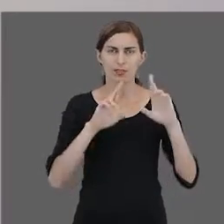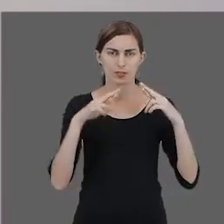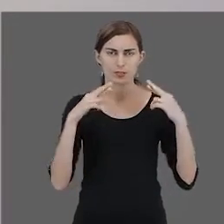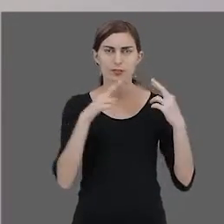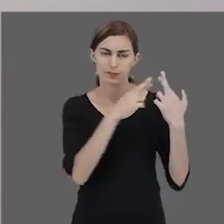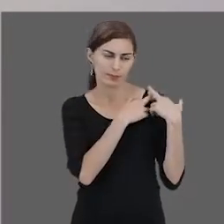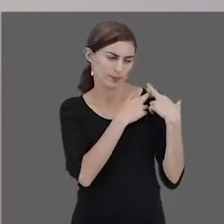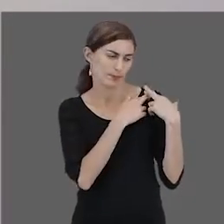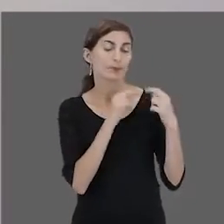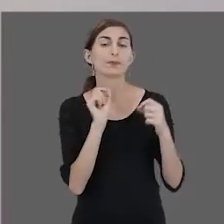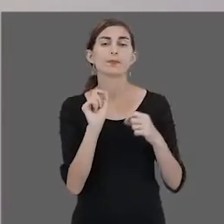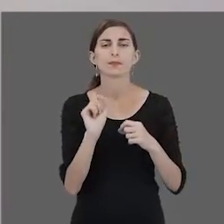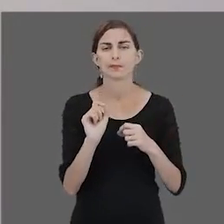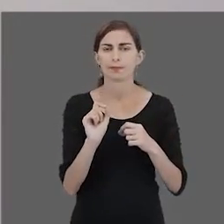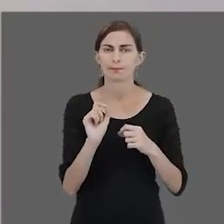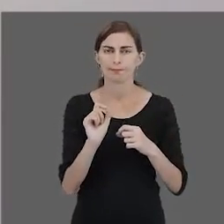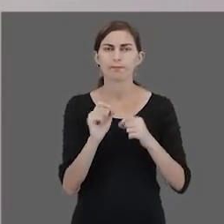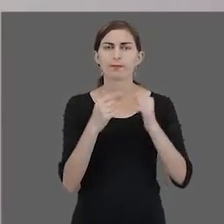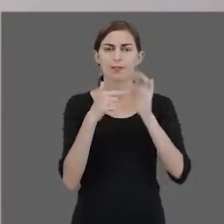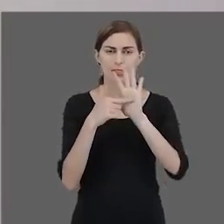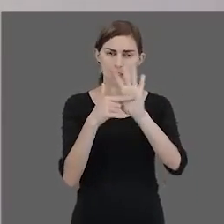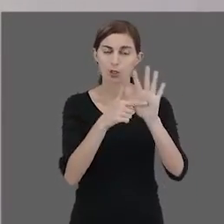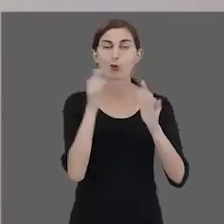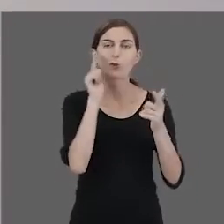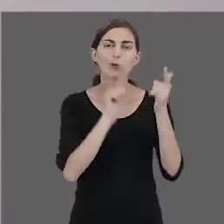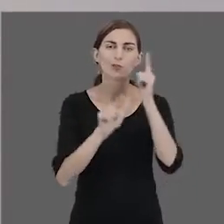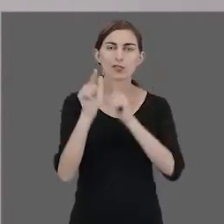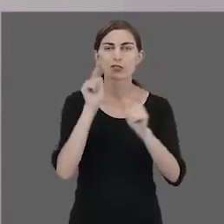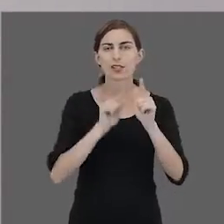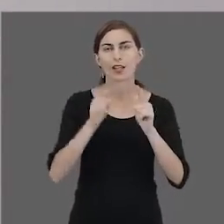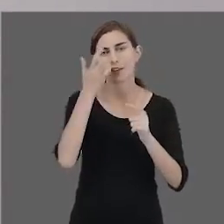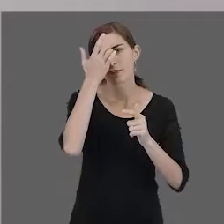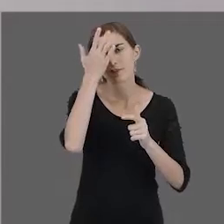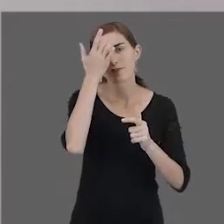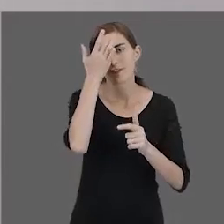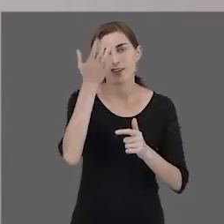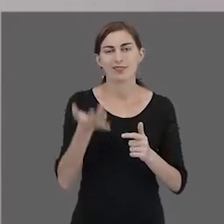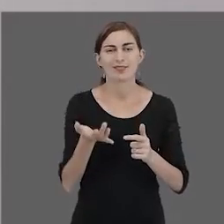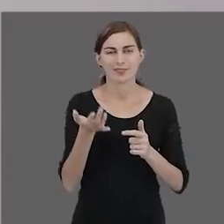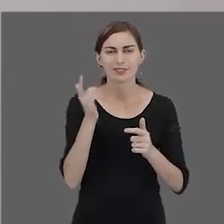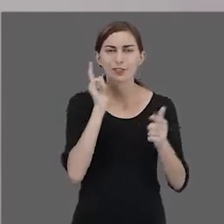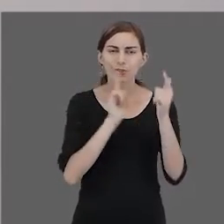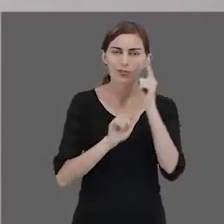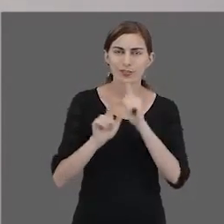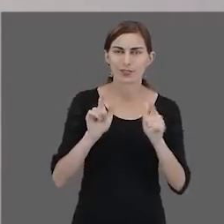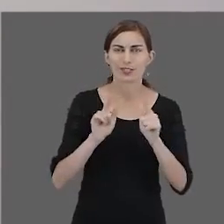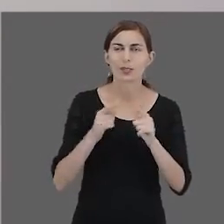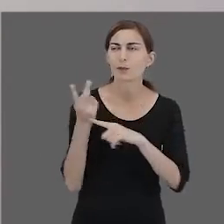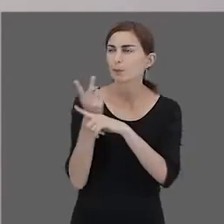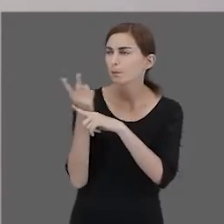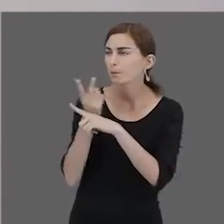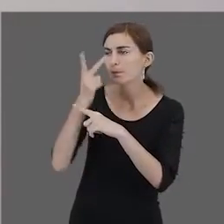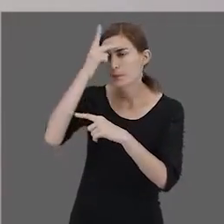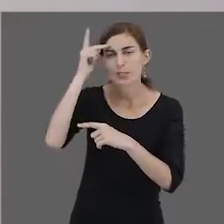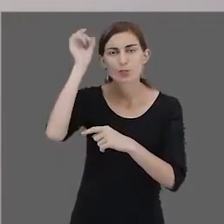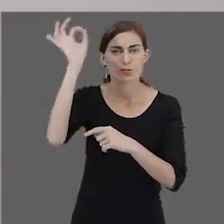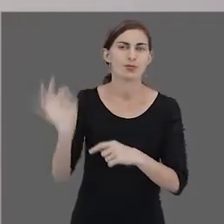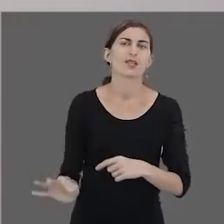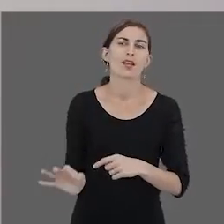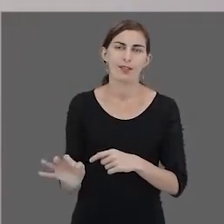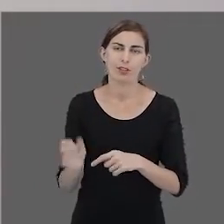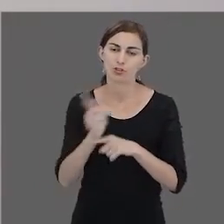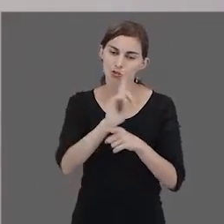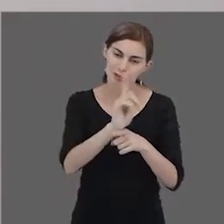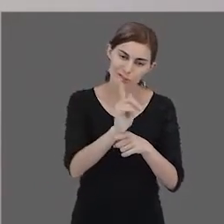vocês sabendo quem é responsável pelo quê, vocês conseguem, numa situação adversa, procurar as pessoas. Então, assim,